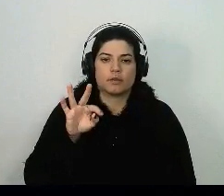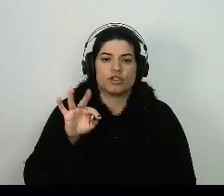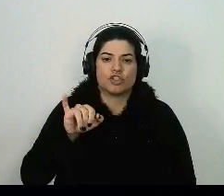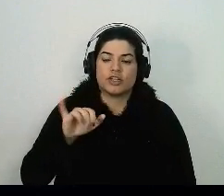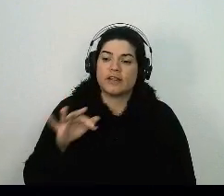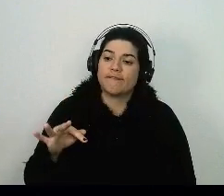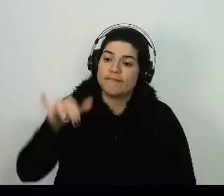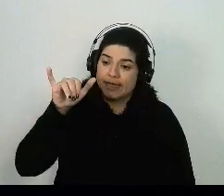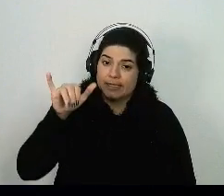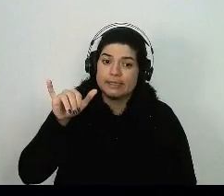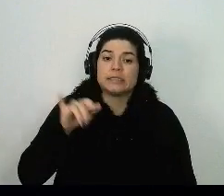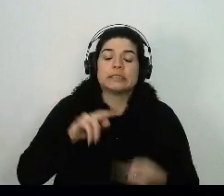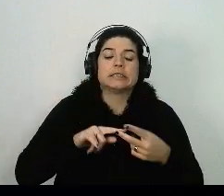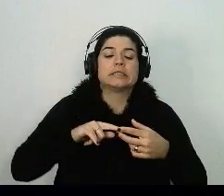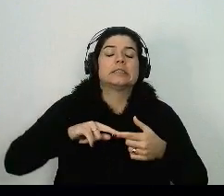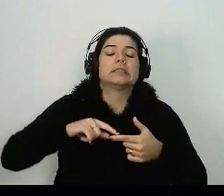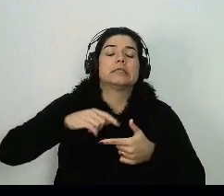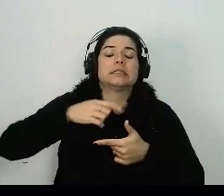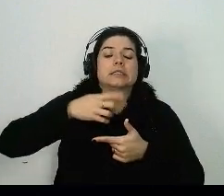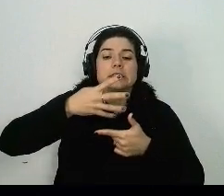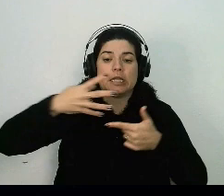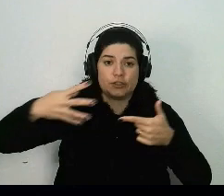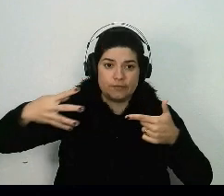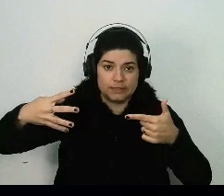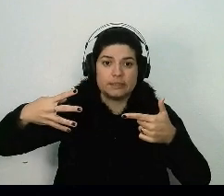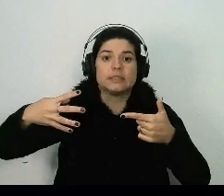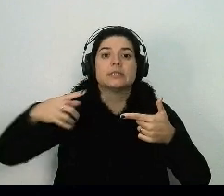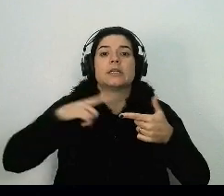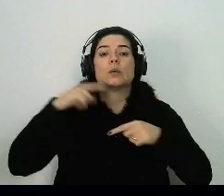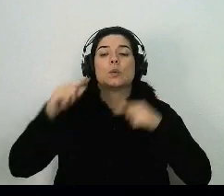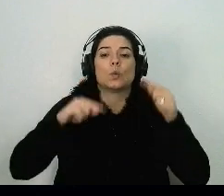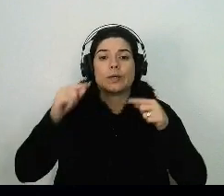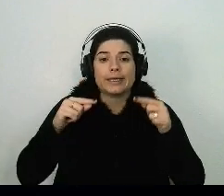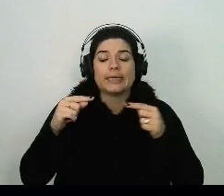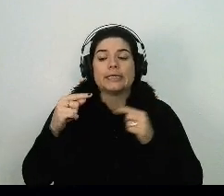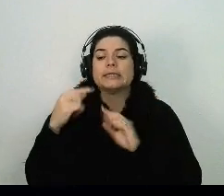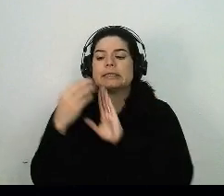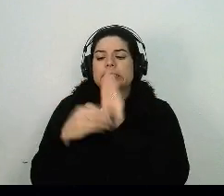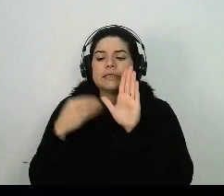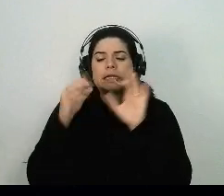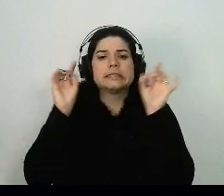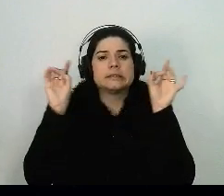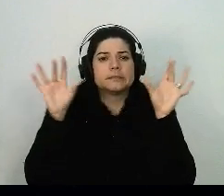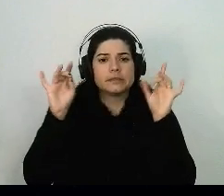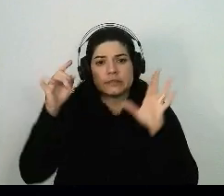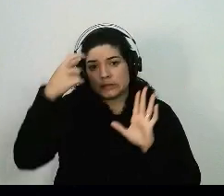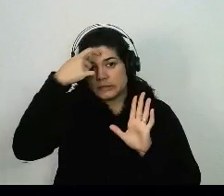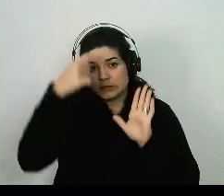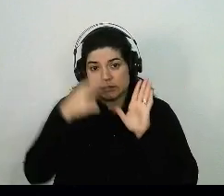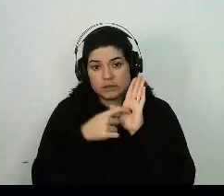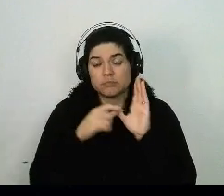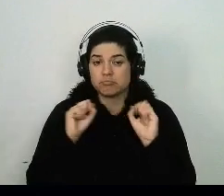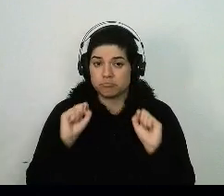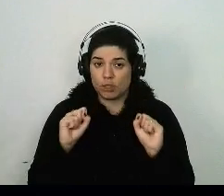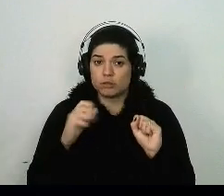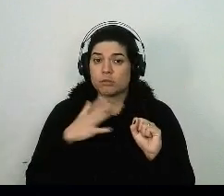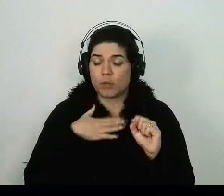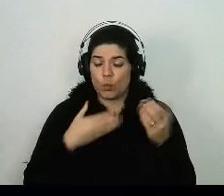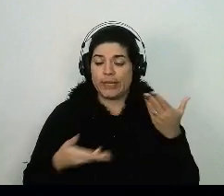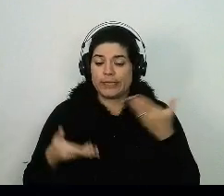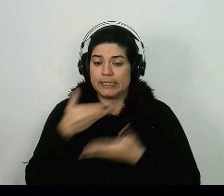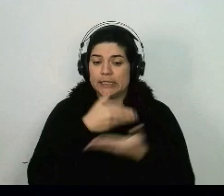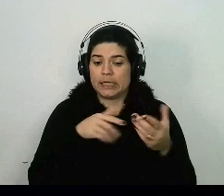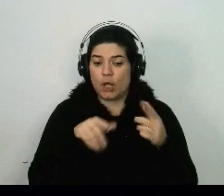solução muito legal de design para inteligência artificial, que é o quê? Eu posso, com base nas minhas interações, das minhas